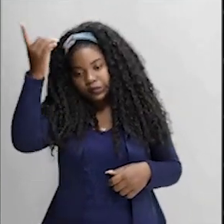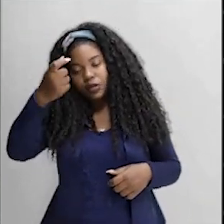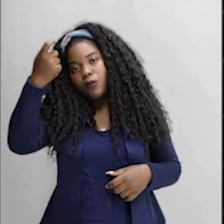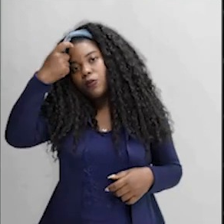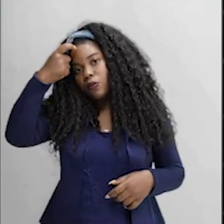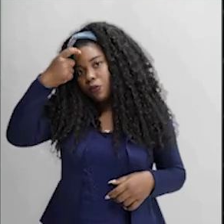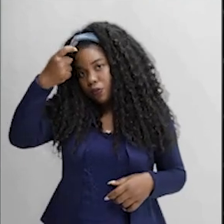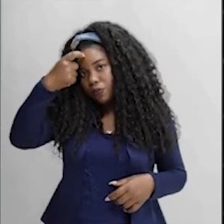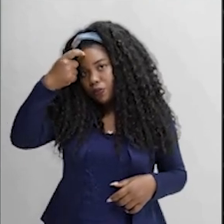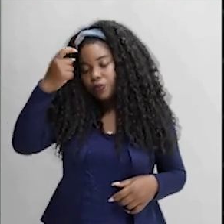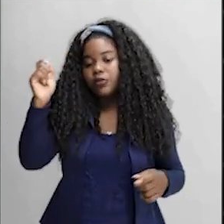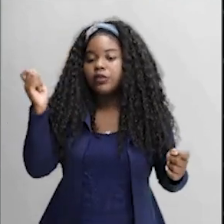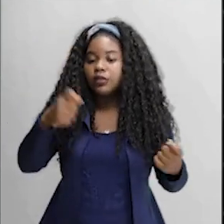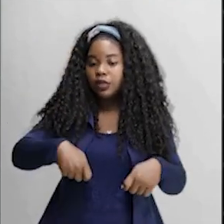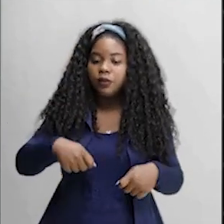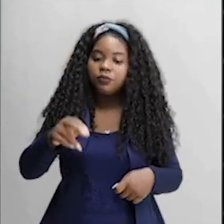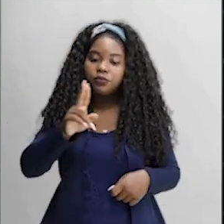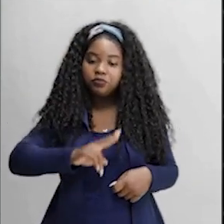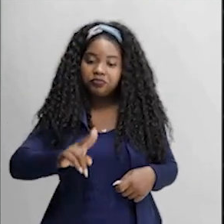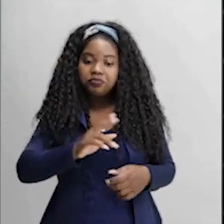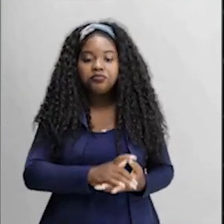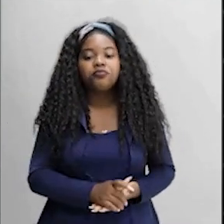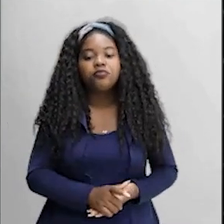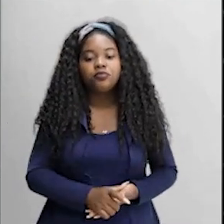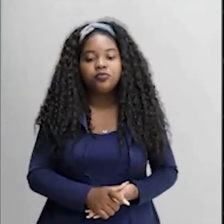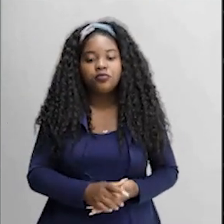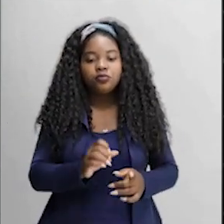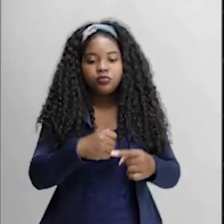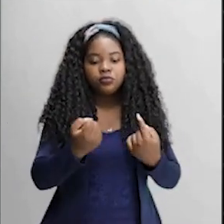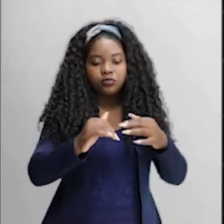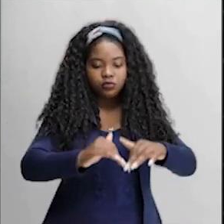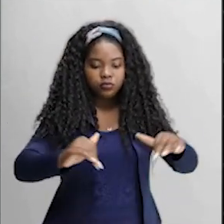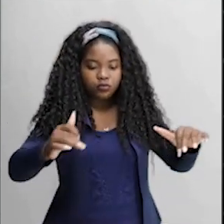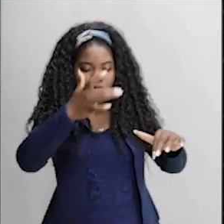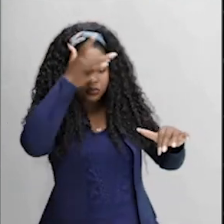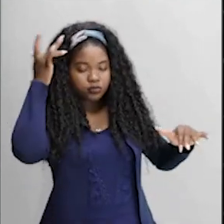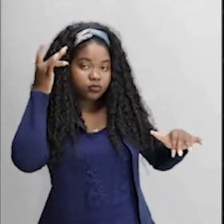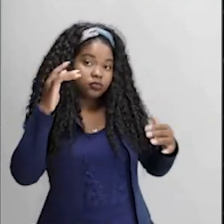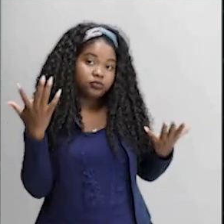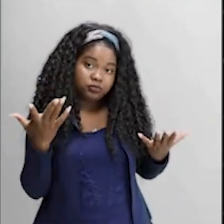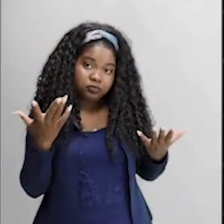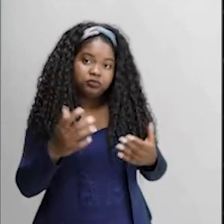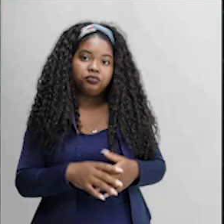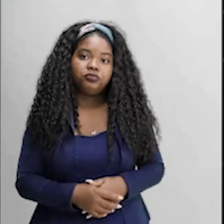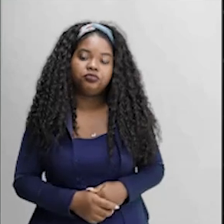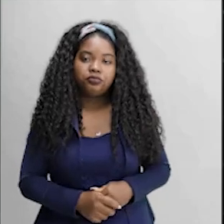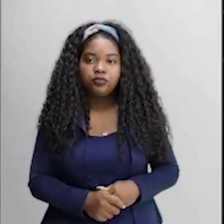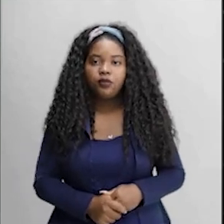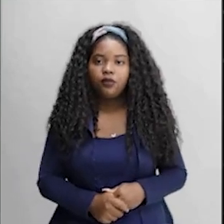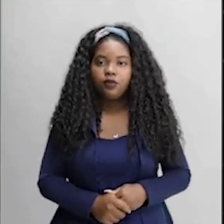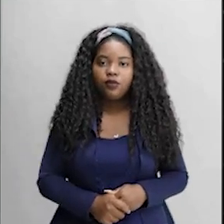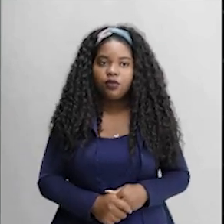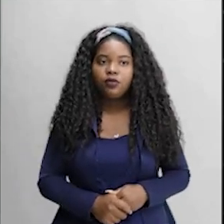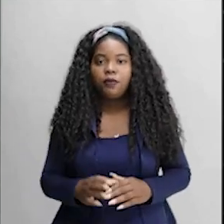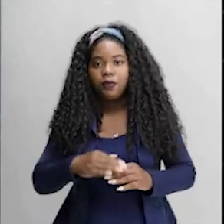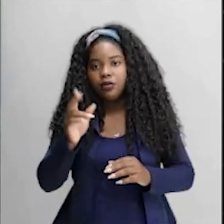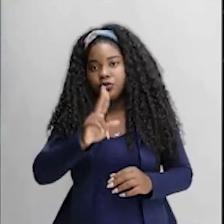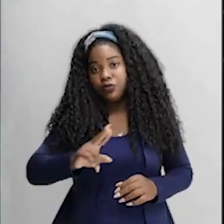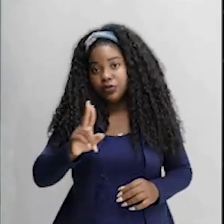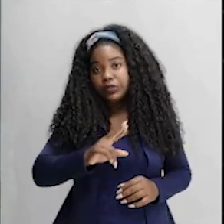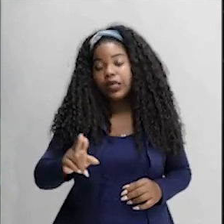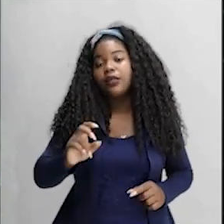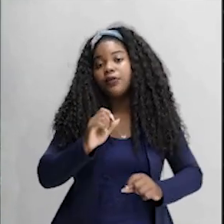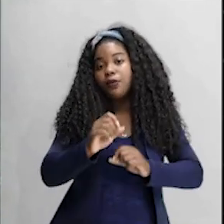usar, não tem problema. É uma forma de socialmente você dividir as pessoas. Correto? A mais usada é esta